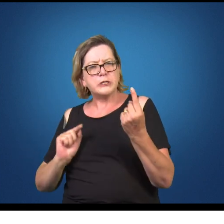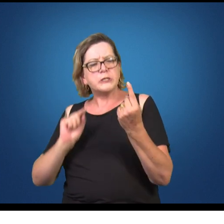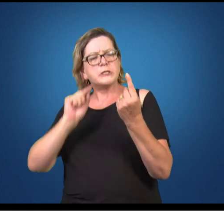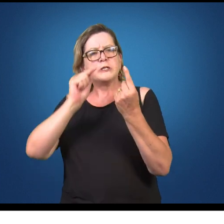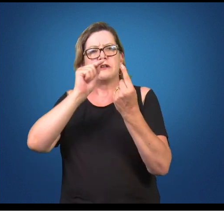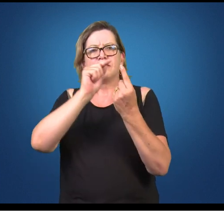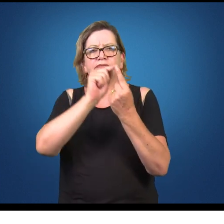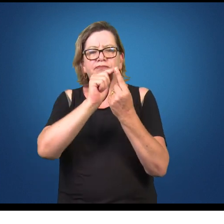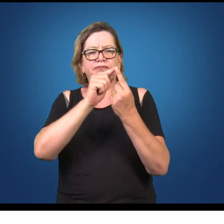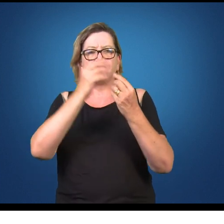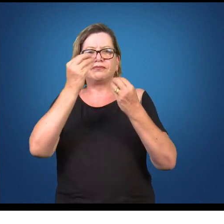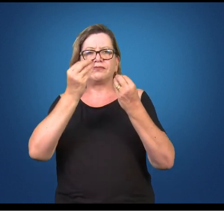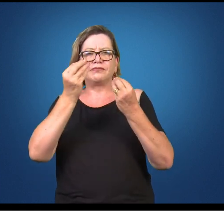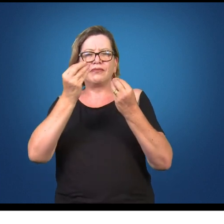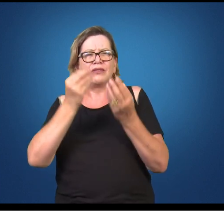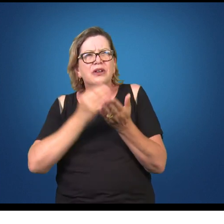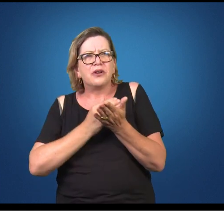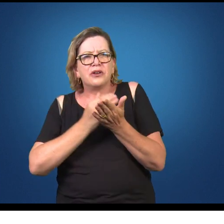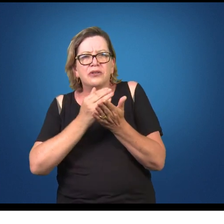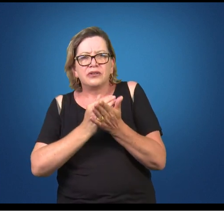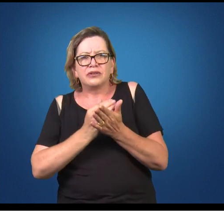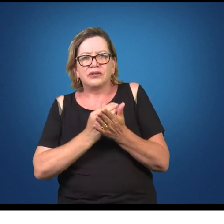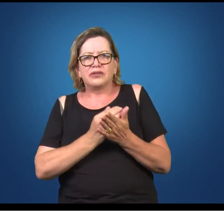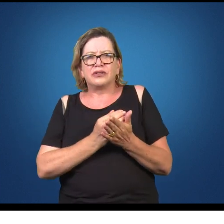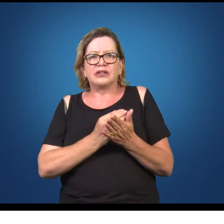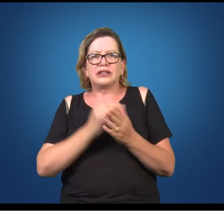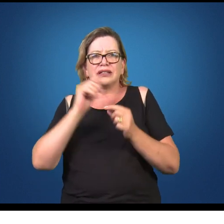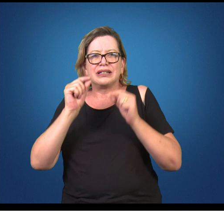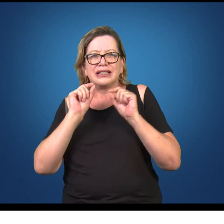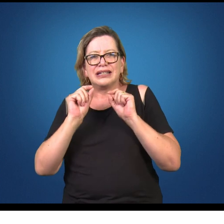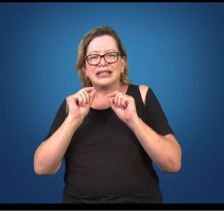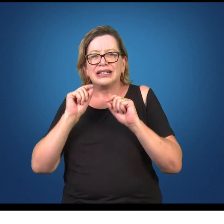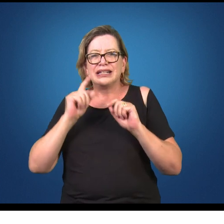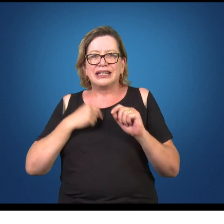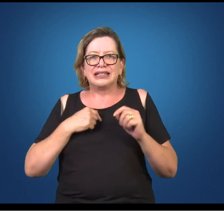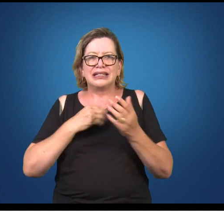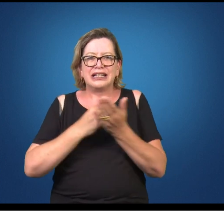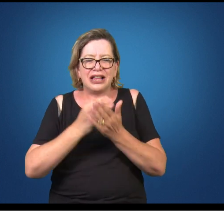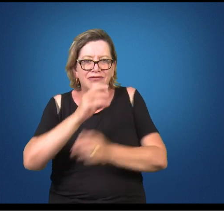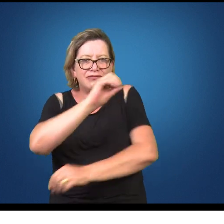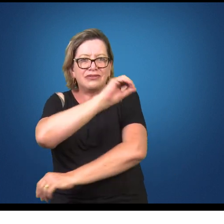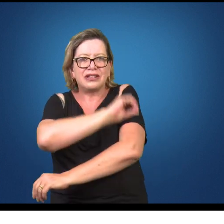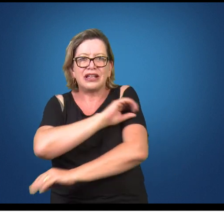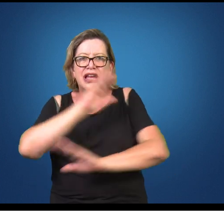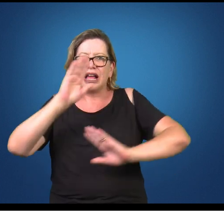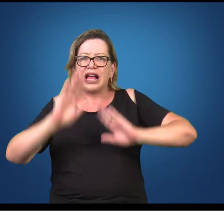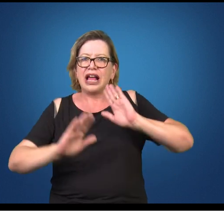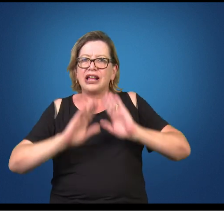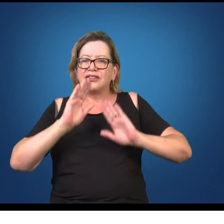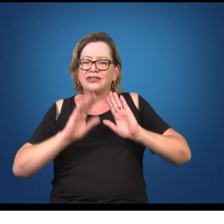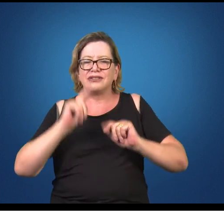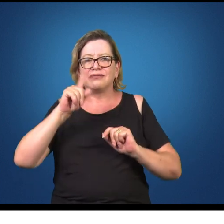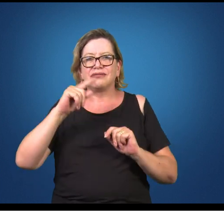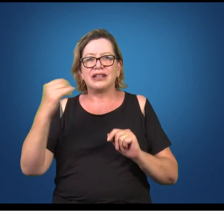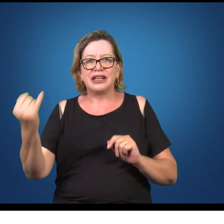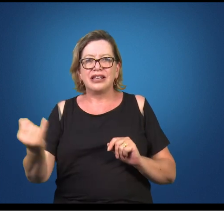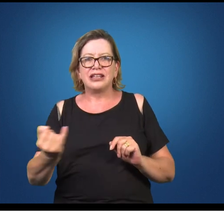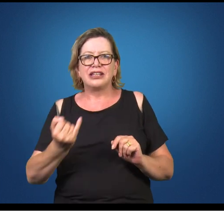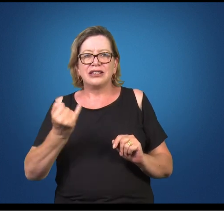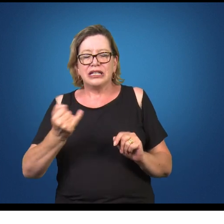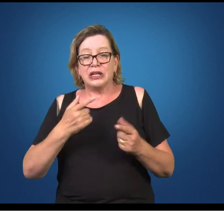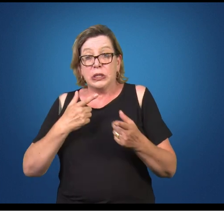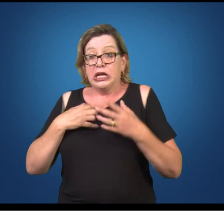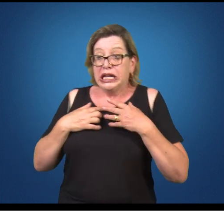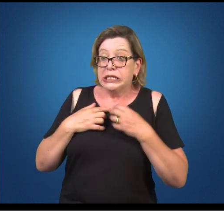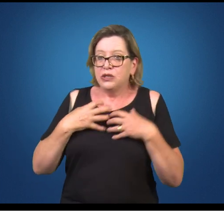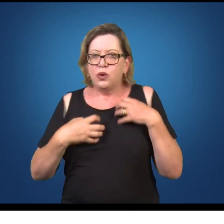desde... eu acho que dá para falar isso. Isso você fala melhor do que eu, mas na educação infantil, às vezes, uma ênfase, uma